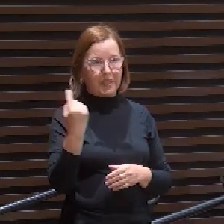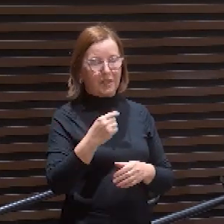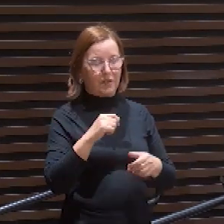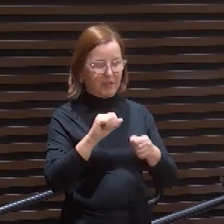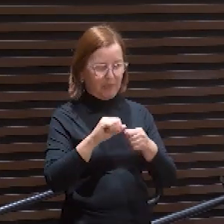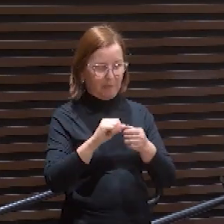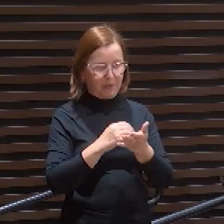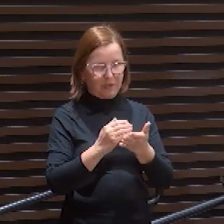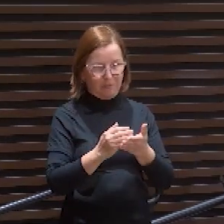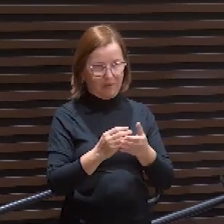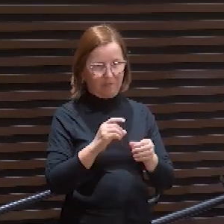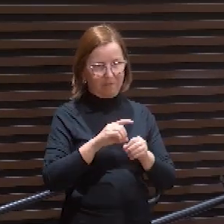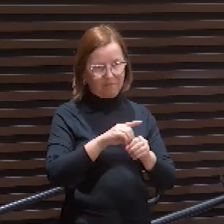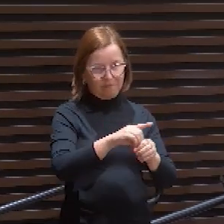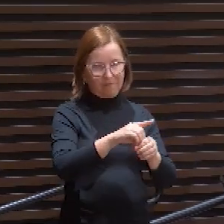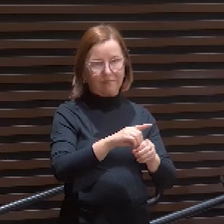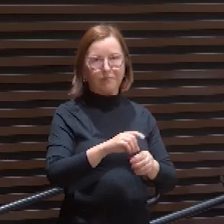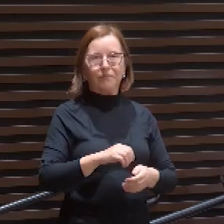na contribuição.